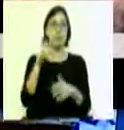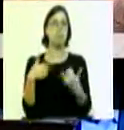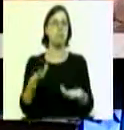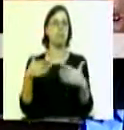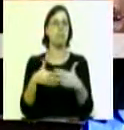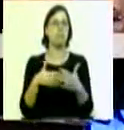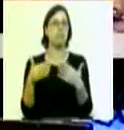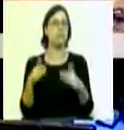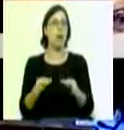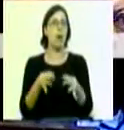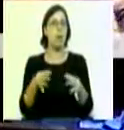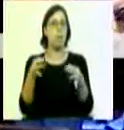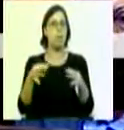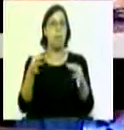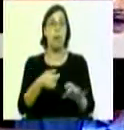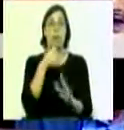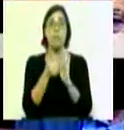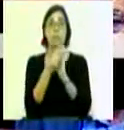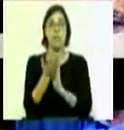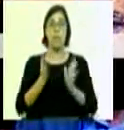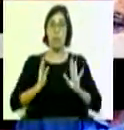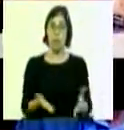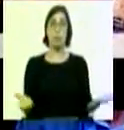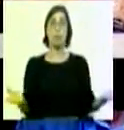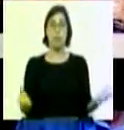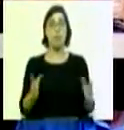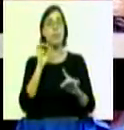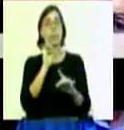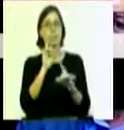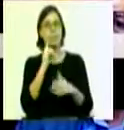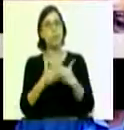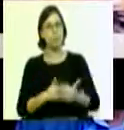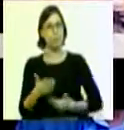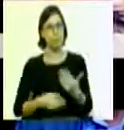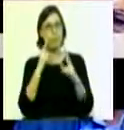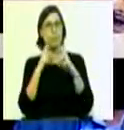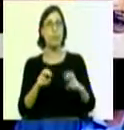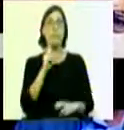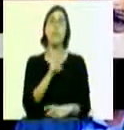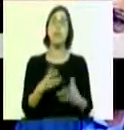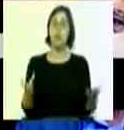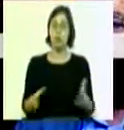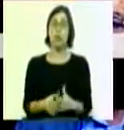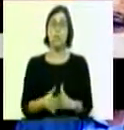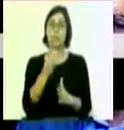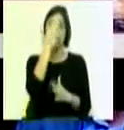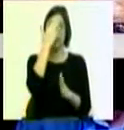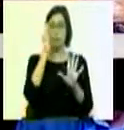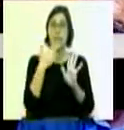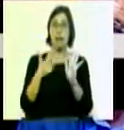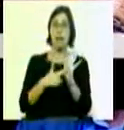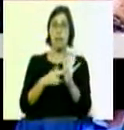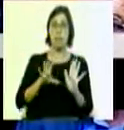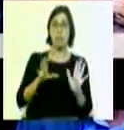a frente. Adiou sucessivamente medidas que se impunham. Importa continuar a encontrar respostas, considerando a